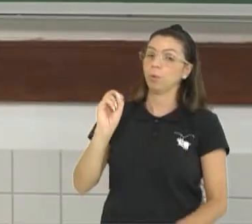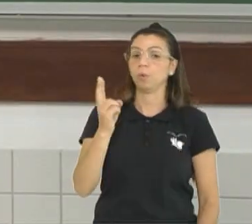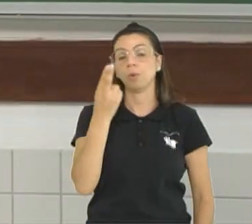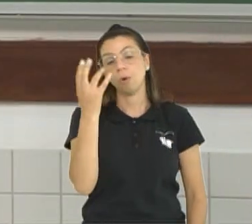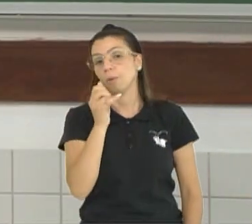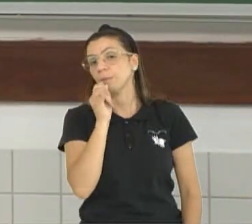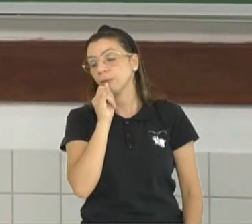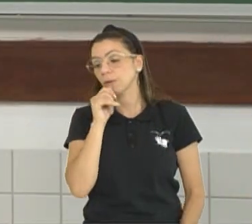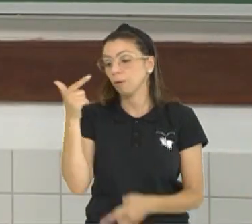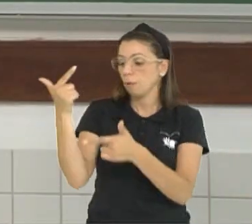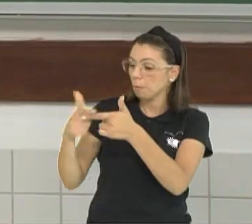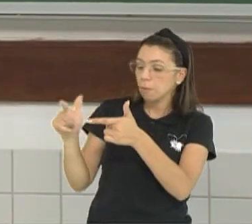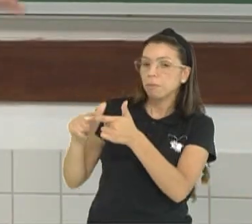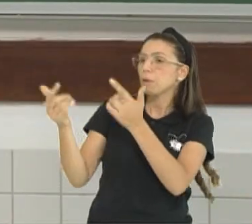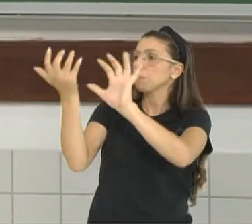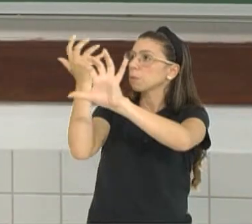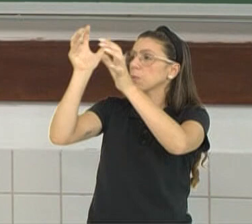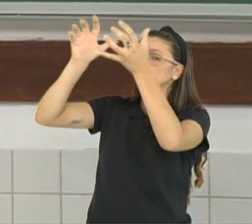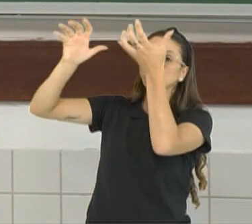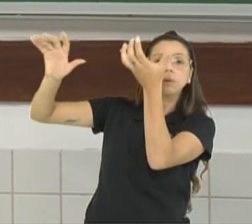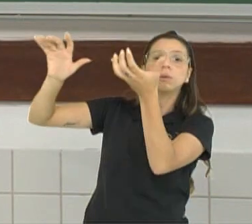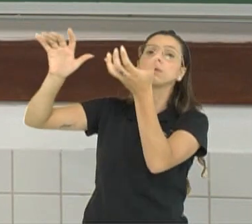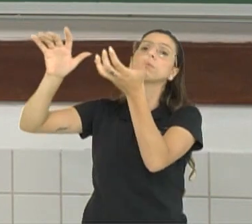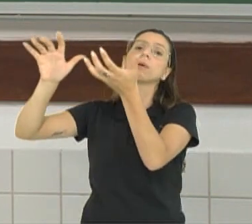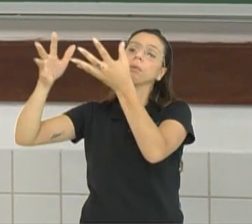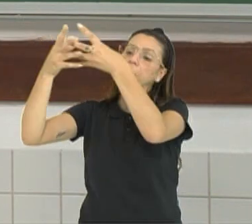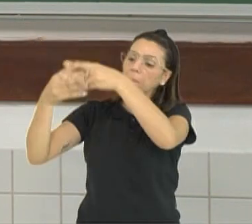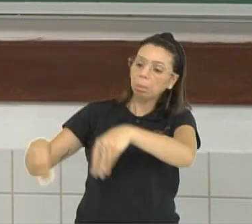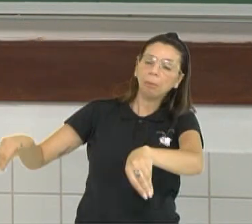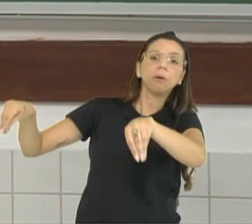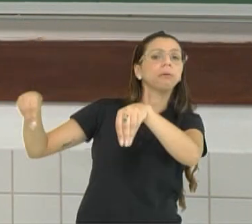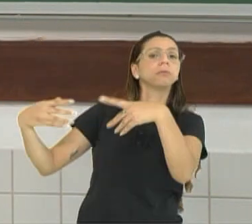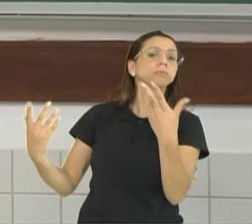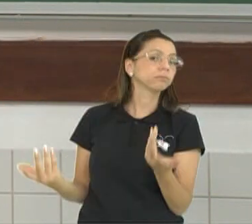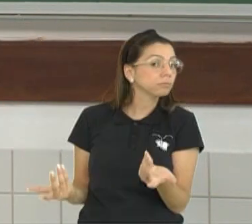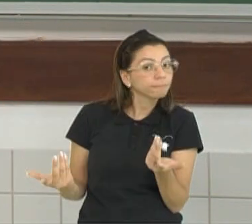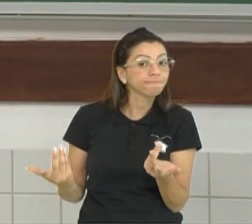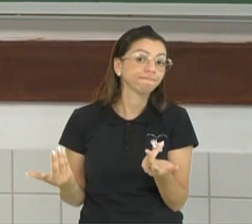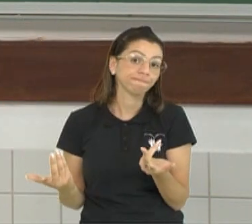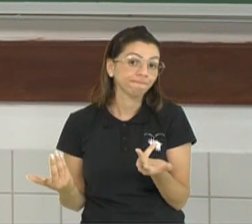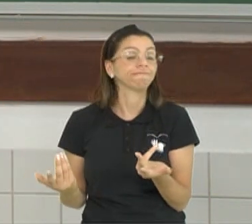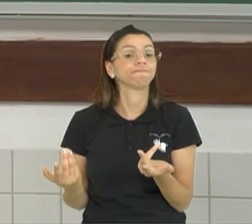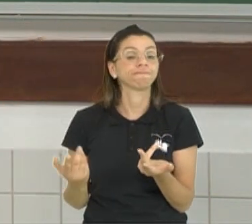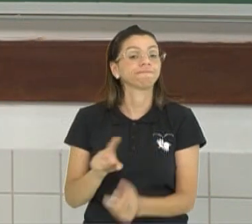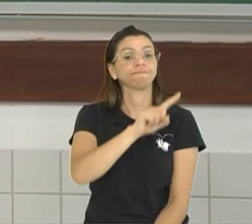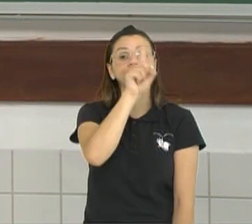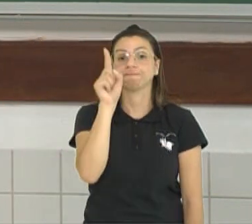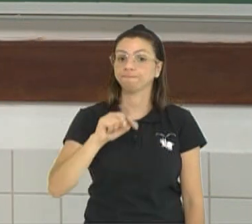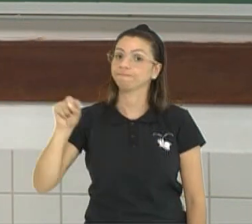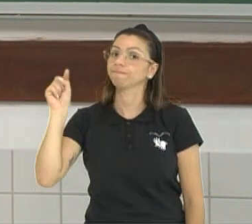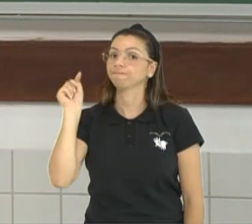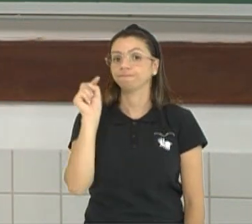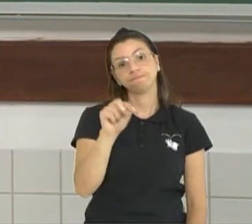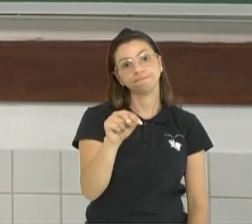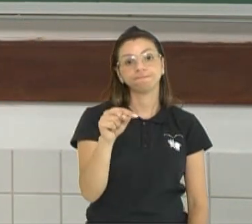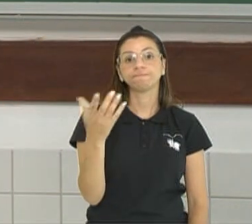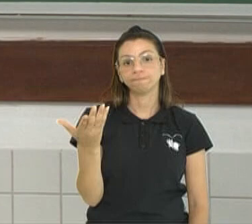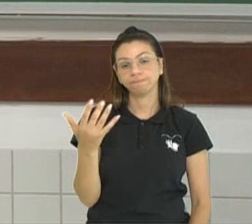algum problema de clima que acabou, né, com os neandertais? Essa é uma questão que ainda é uma